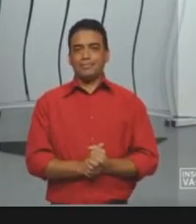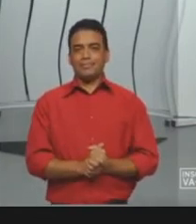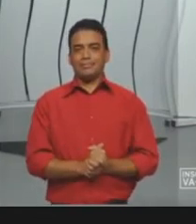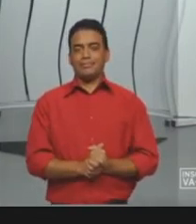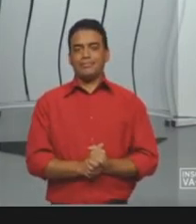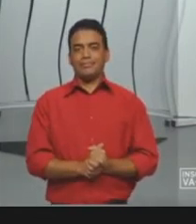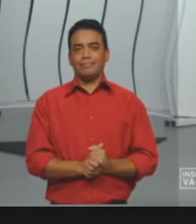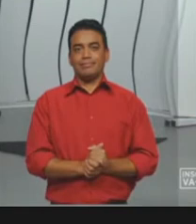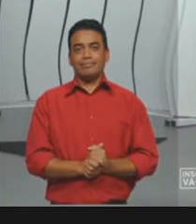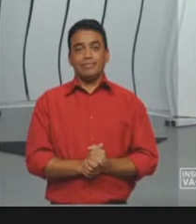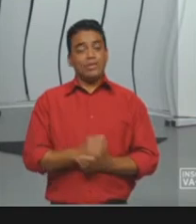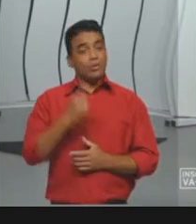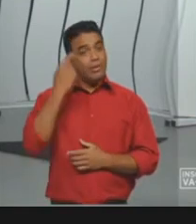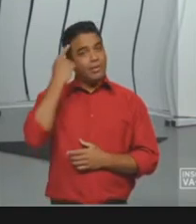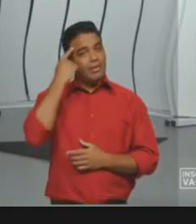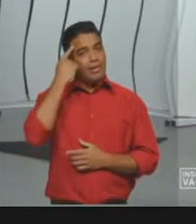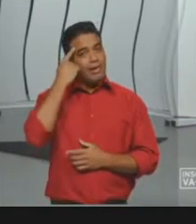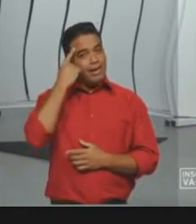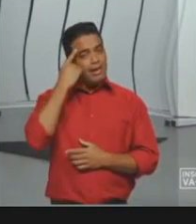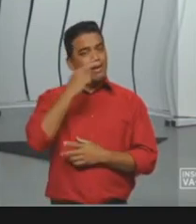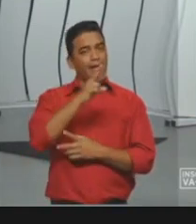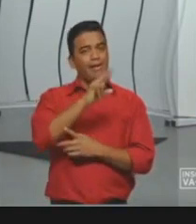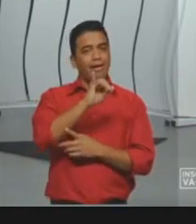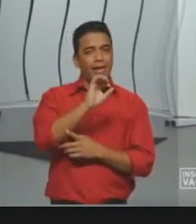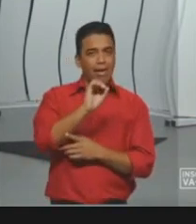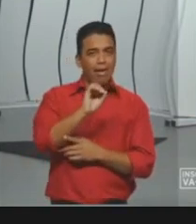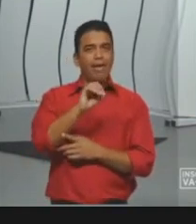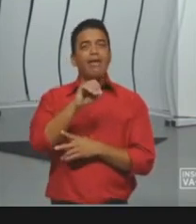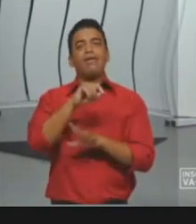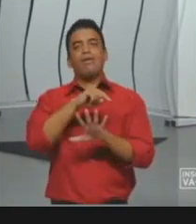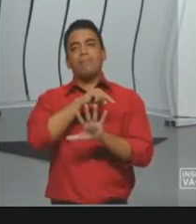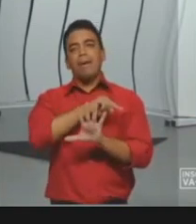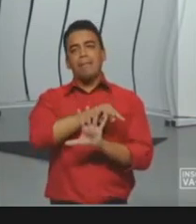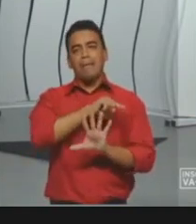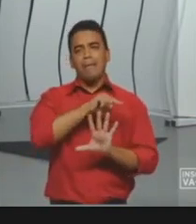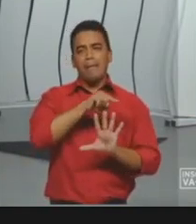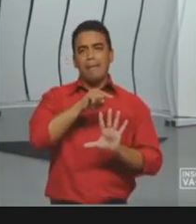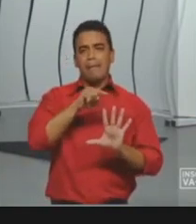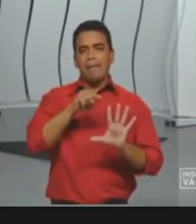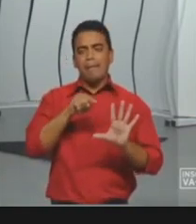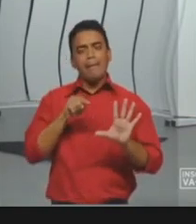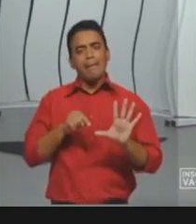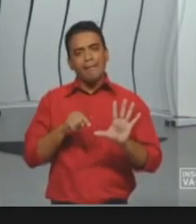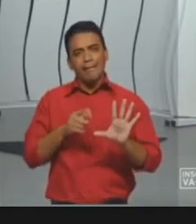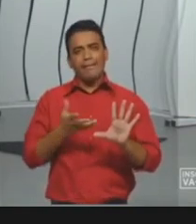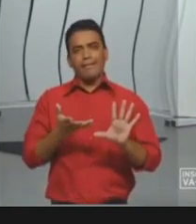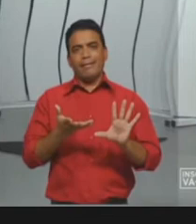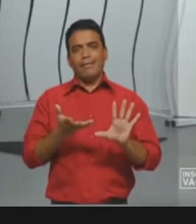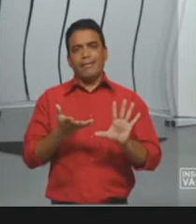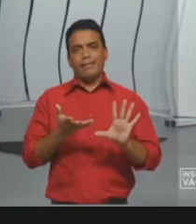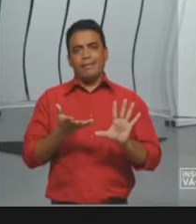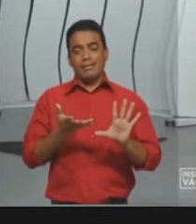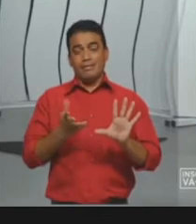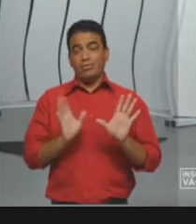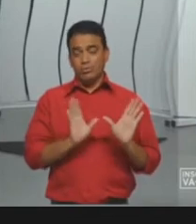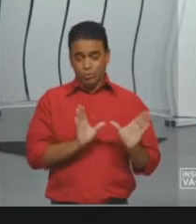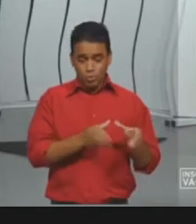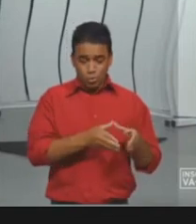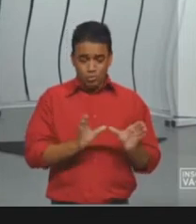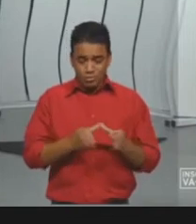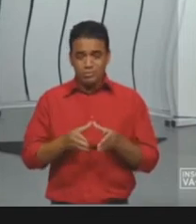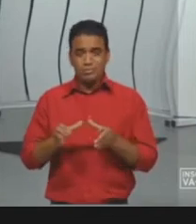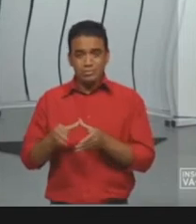E essa ideia de reinos, filo, classe, ordem, família, gênero, espécie, esses grupos são chamados